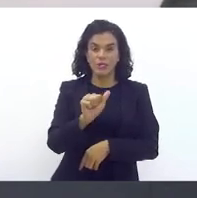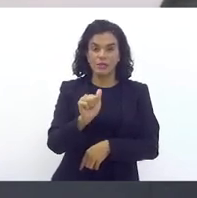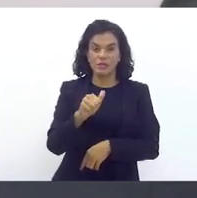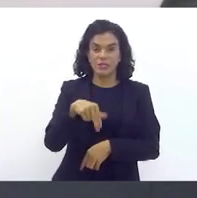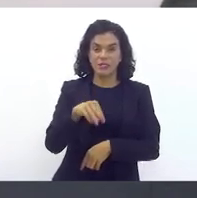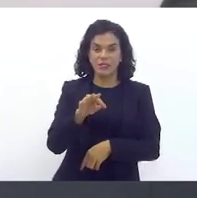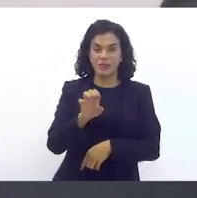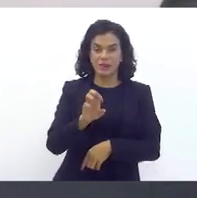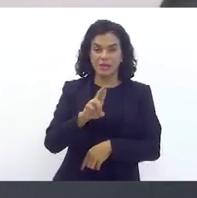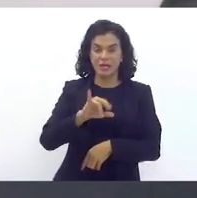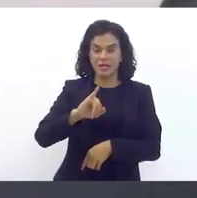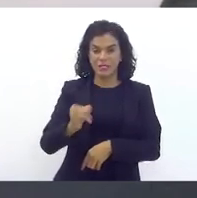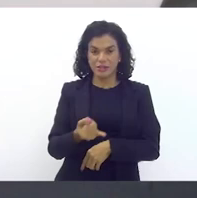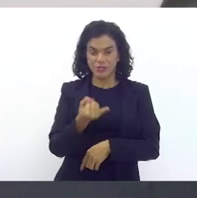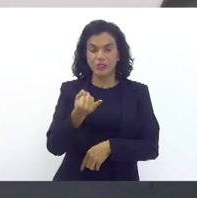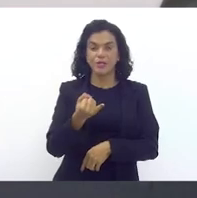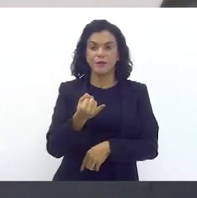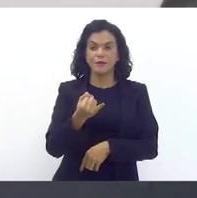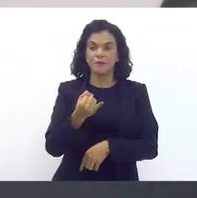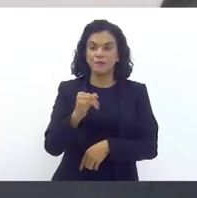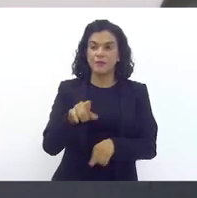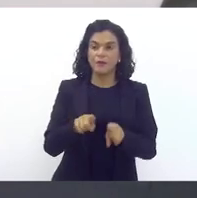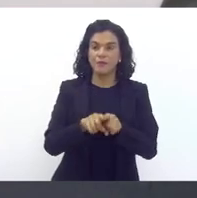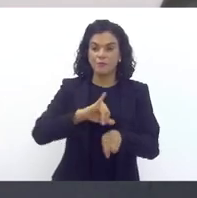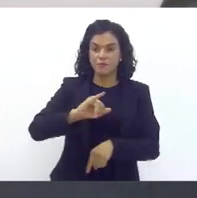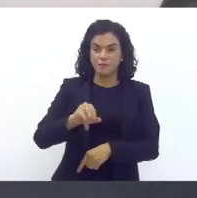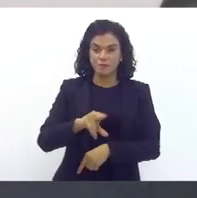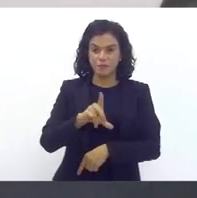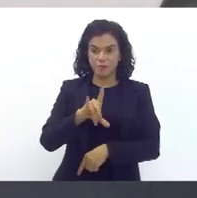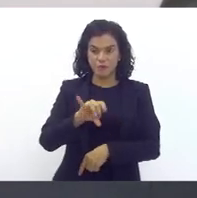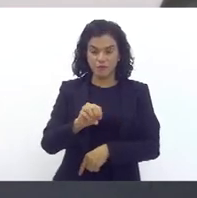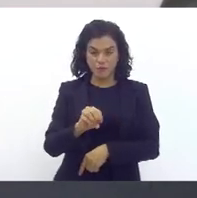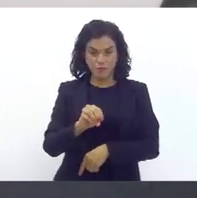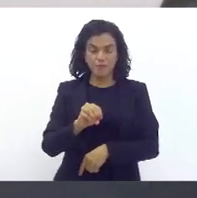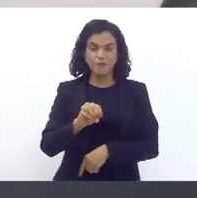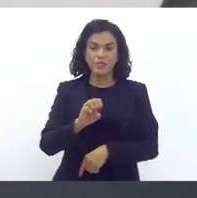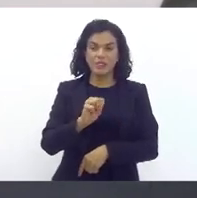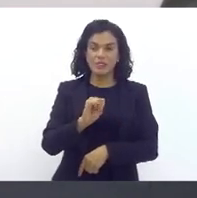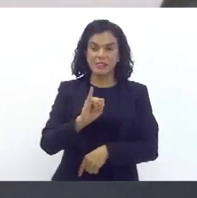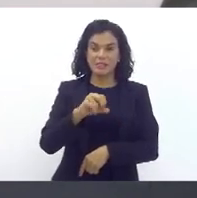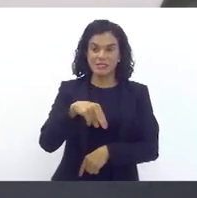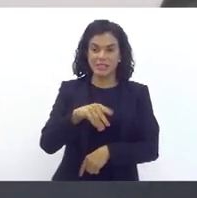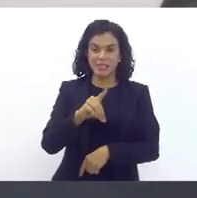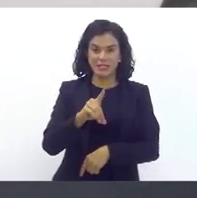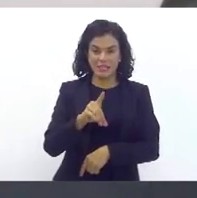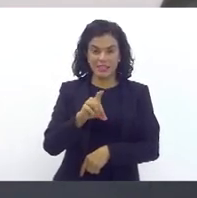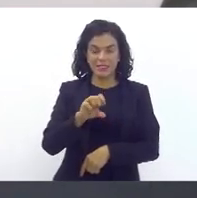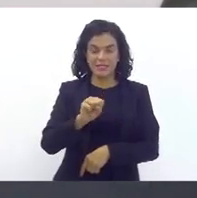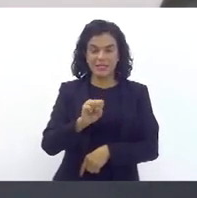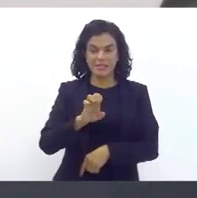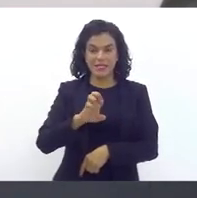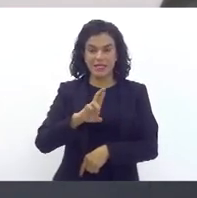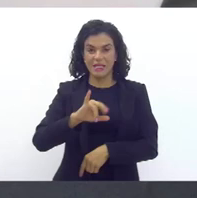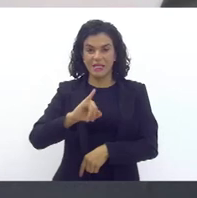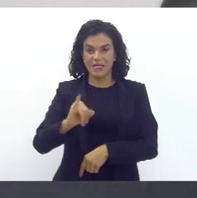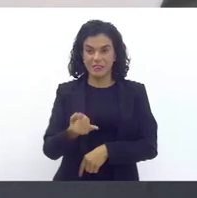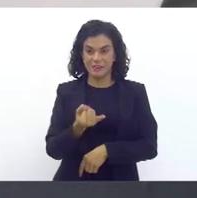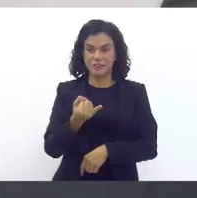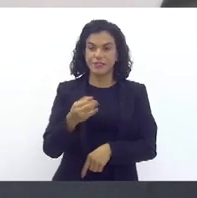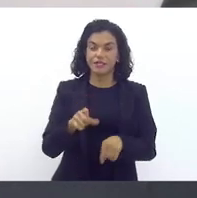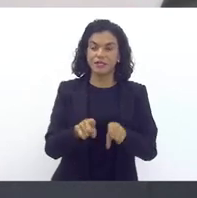Leia Sampaio, aposentada, Júlio Aires, do Sindicerge, Antônio Manuel Rodrigues, do